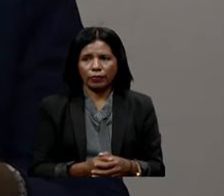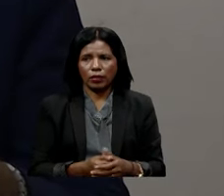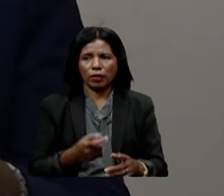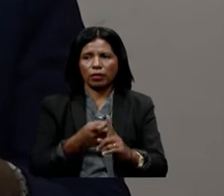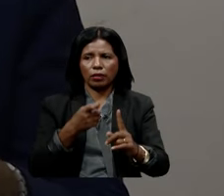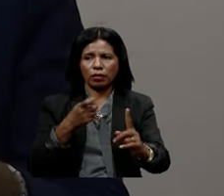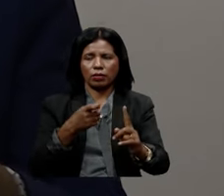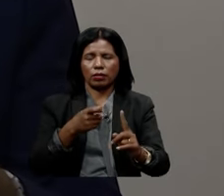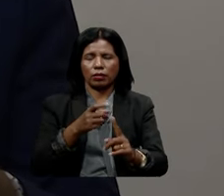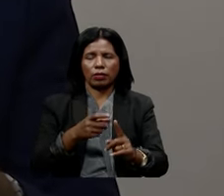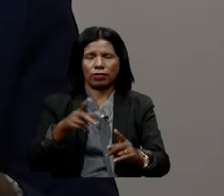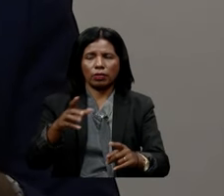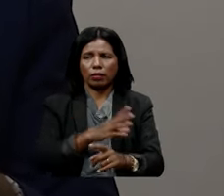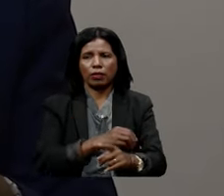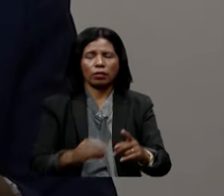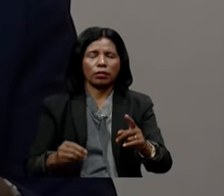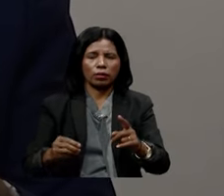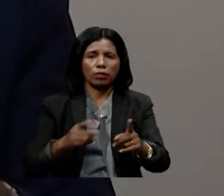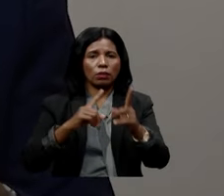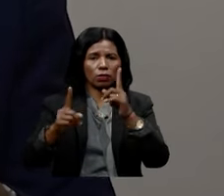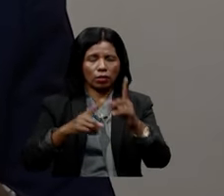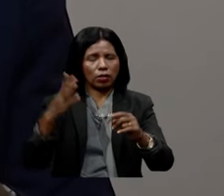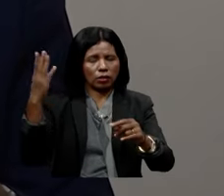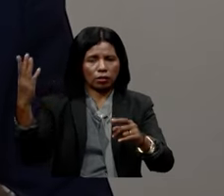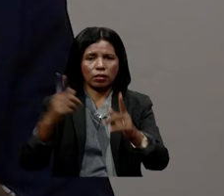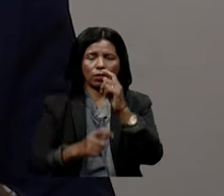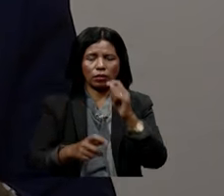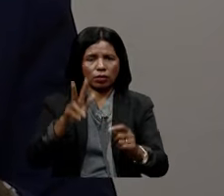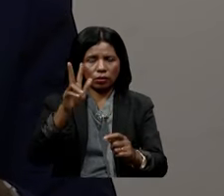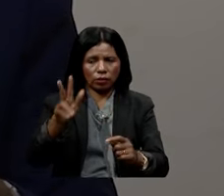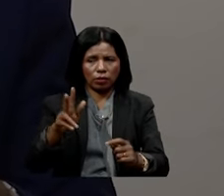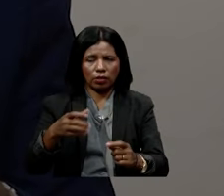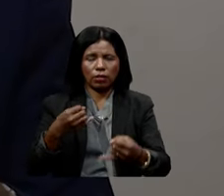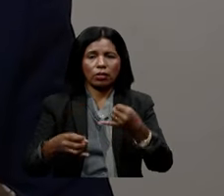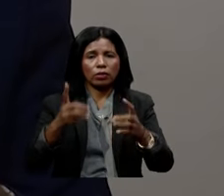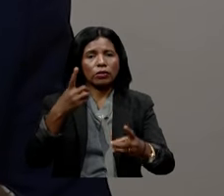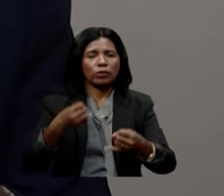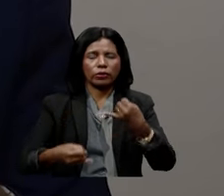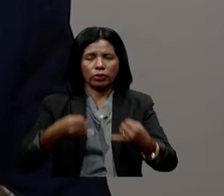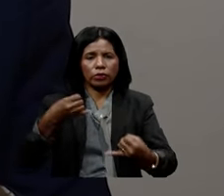Liusi plenário, Tribunal de Recursos, Luiz Naintolo, decide catar